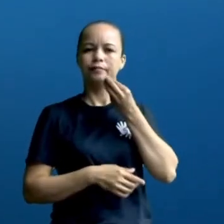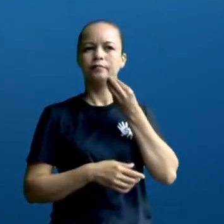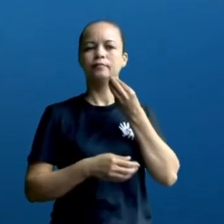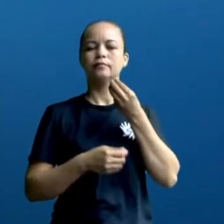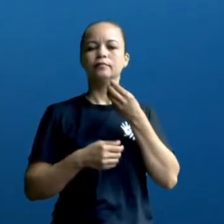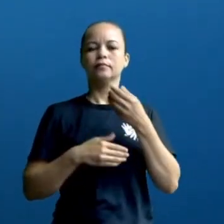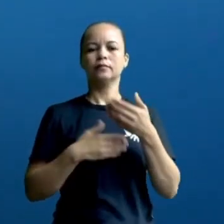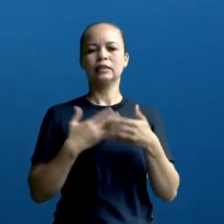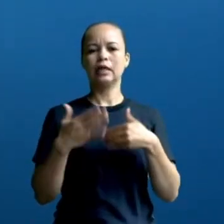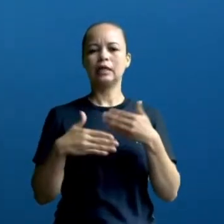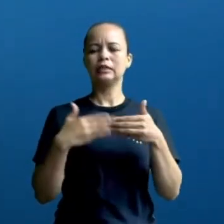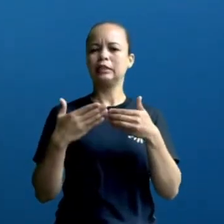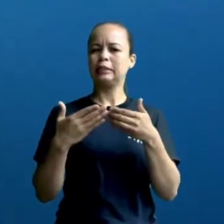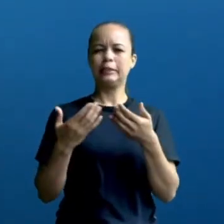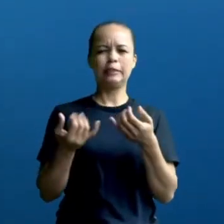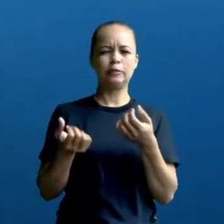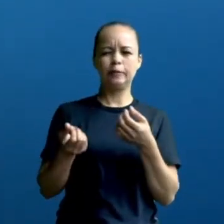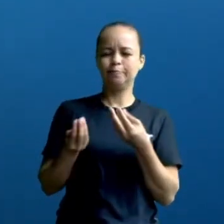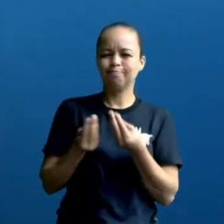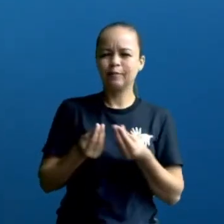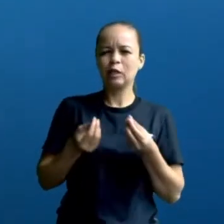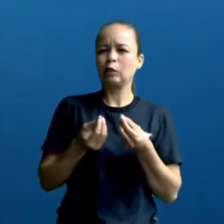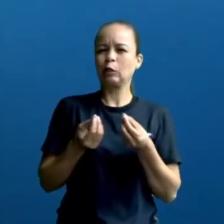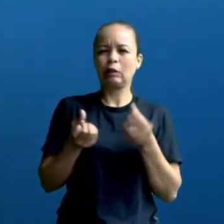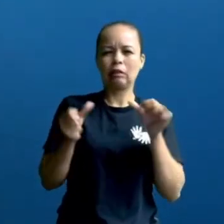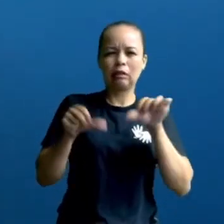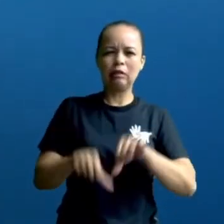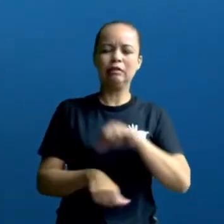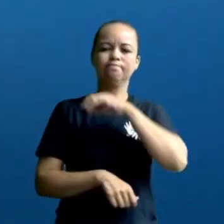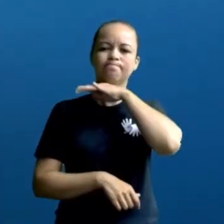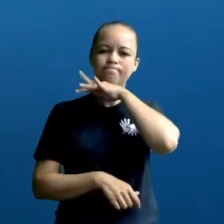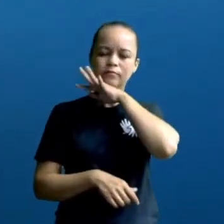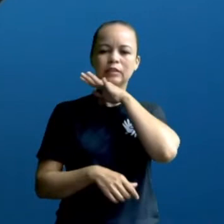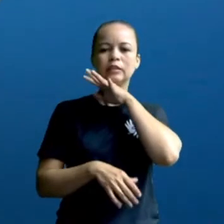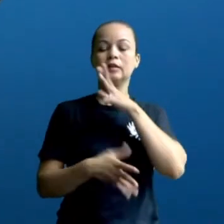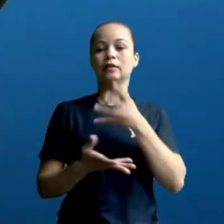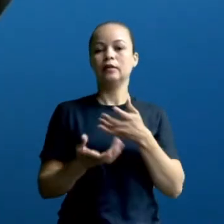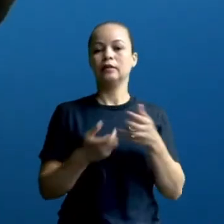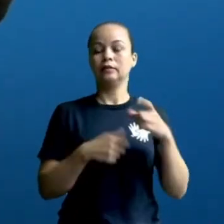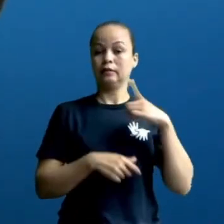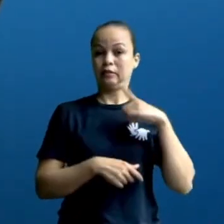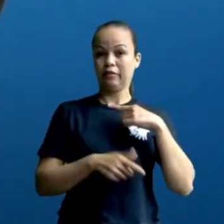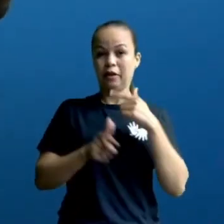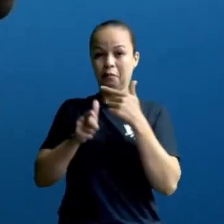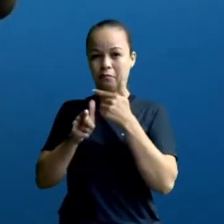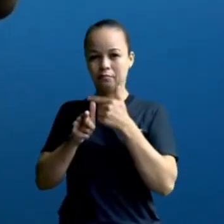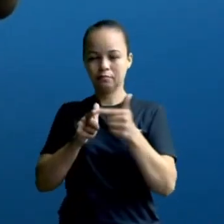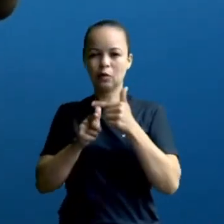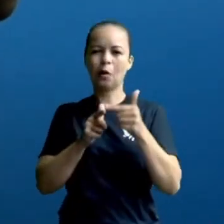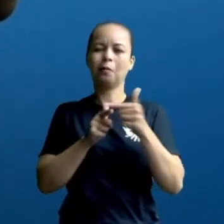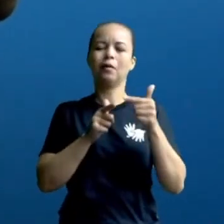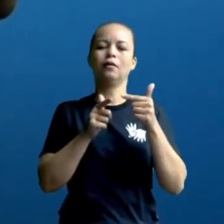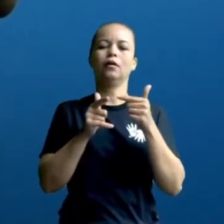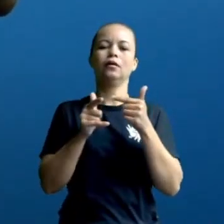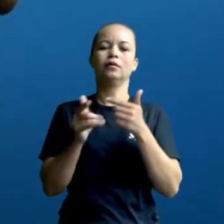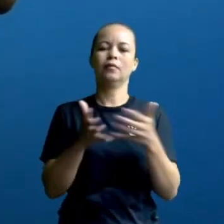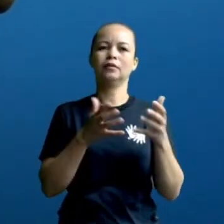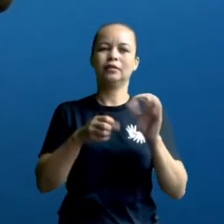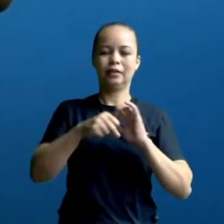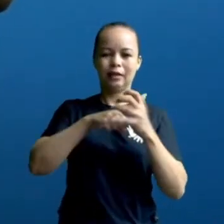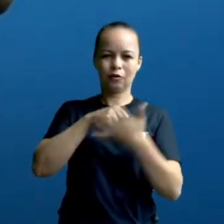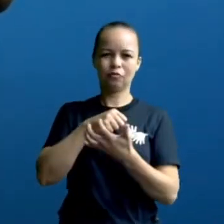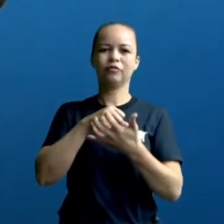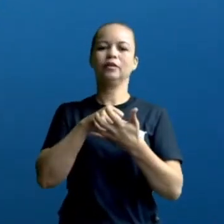meio não agradável de pegar a Covid e tiveram problemas que a gente sabe que a Covid